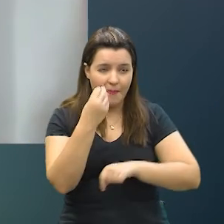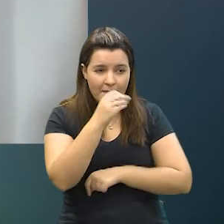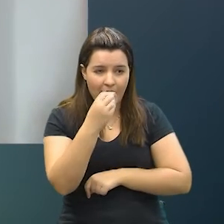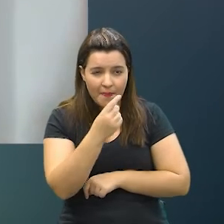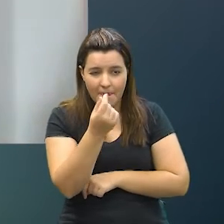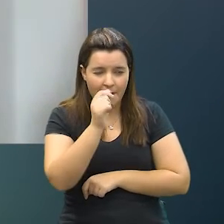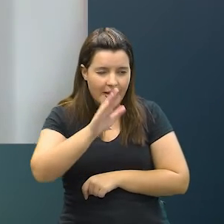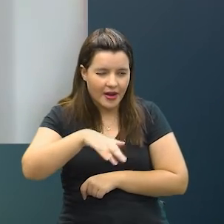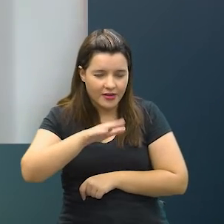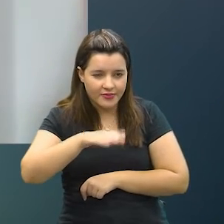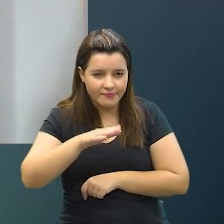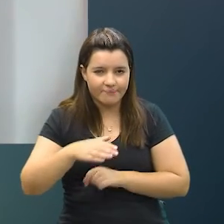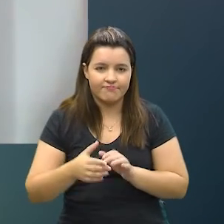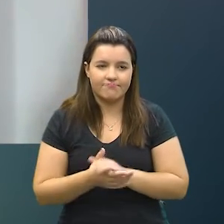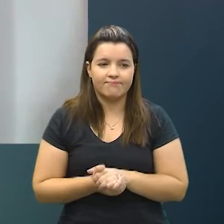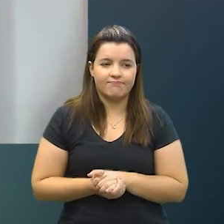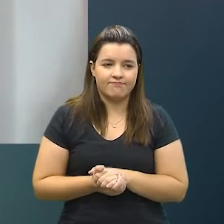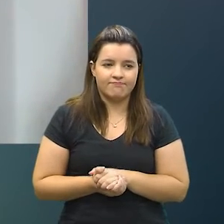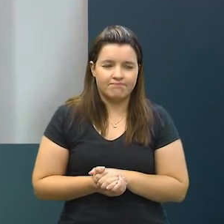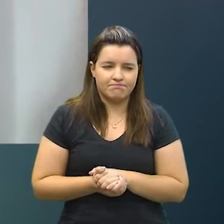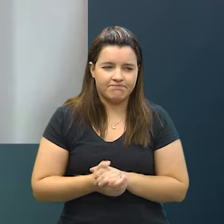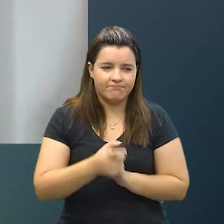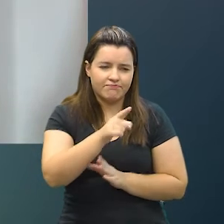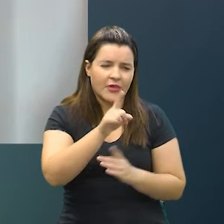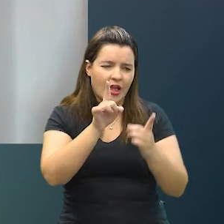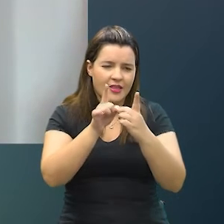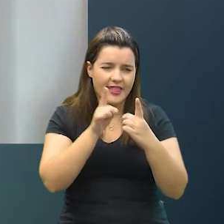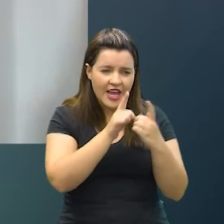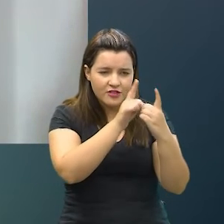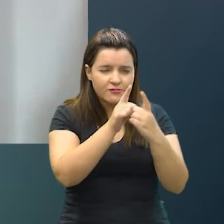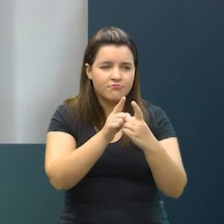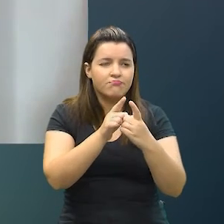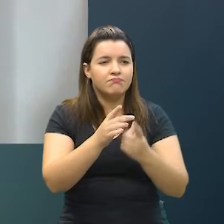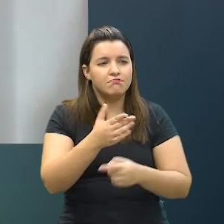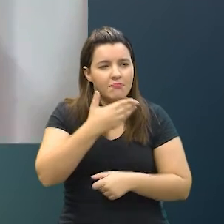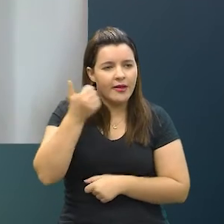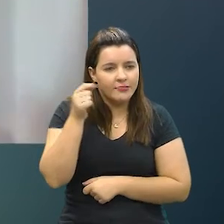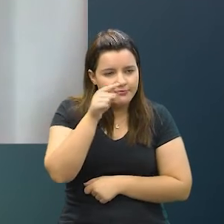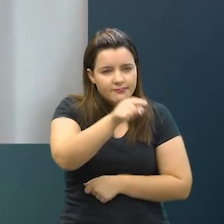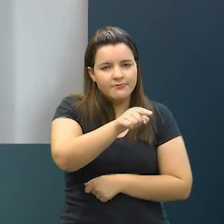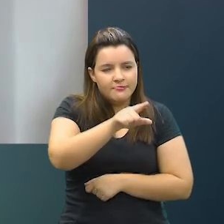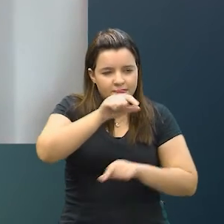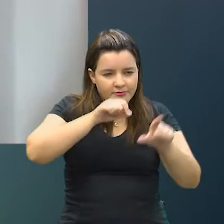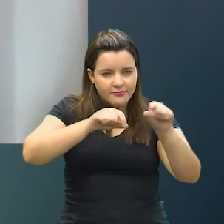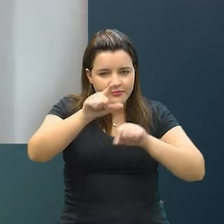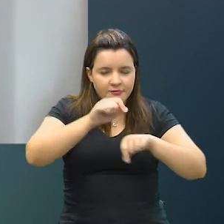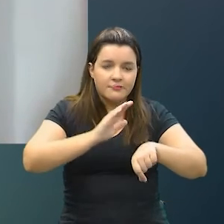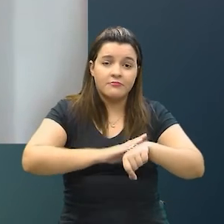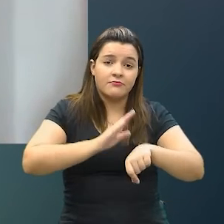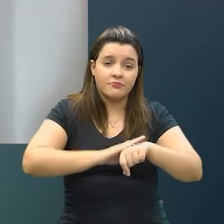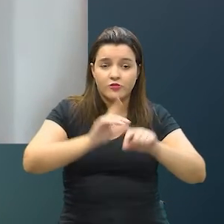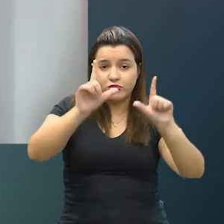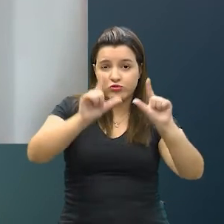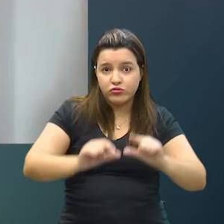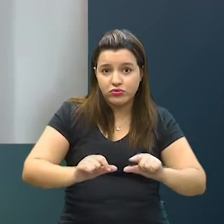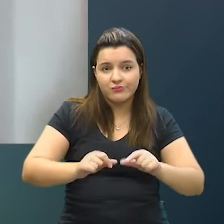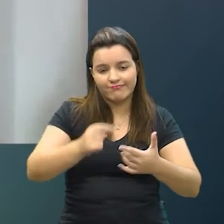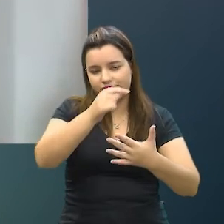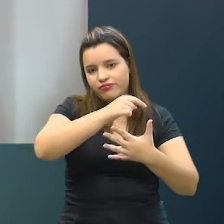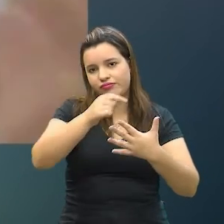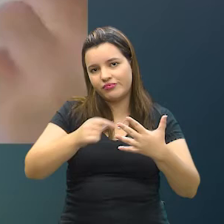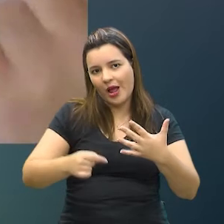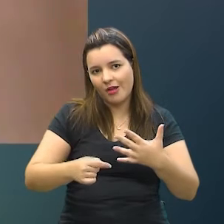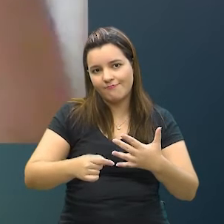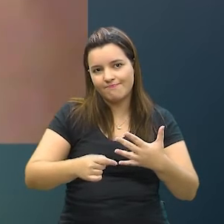preço, ele tem como chegar no produto ou serviço que atenda melhor a necessidade dele, a questão de tempo. Então, tudo isso,